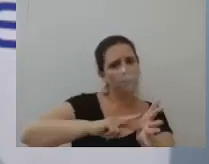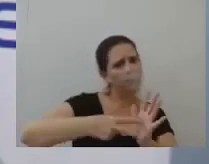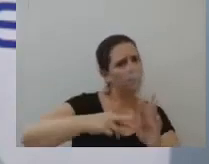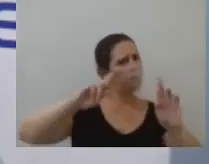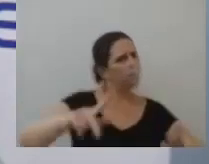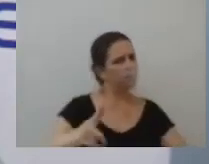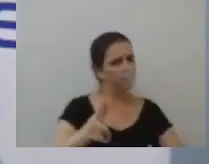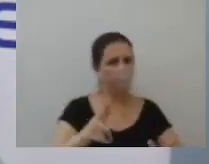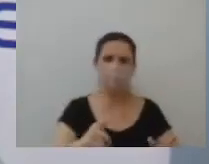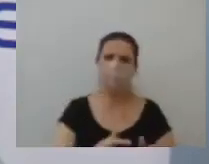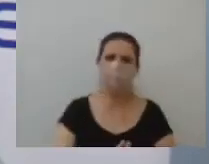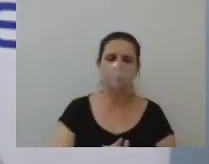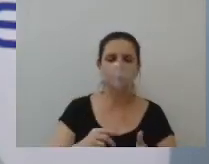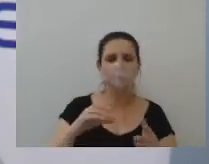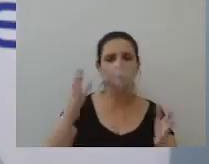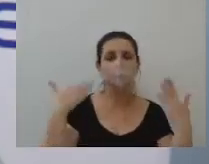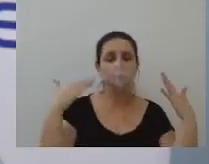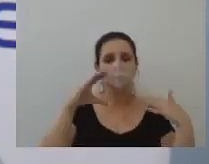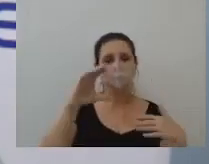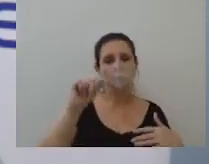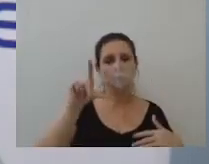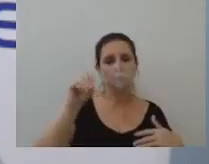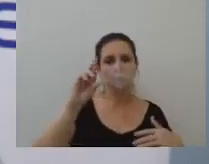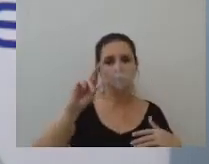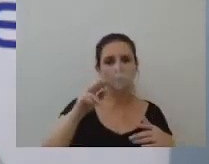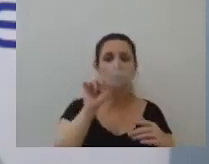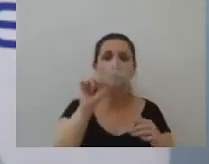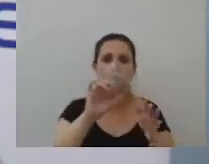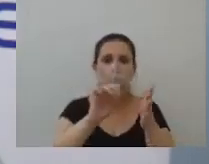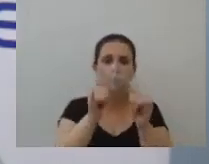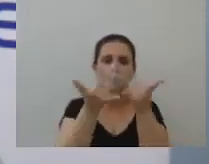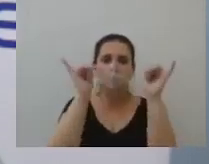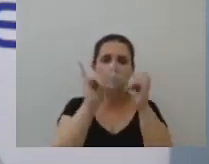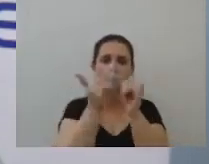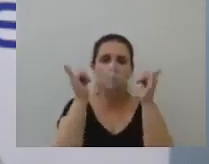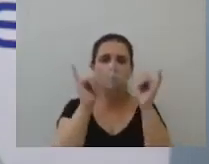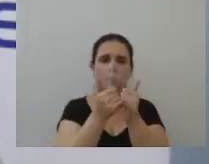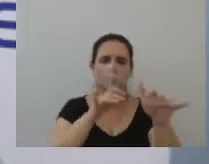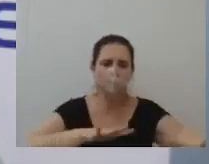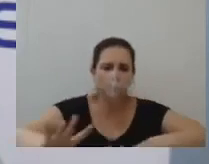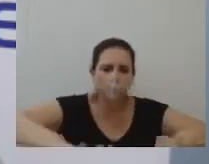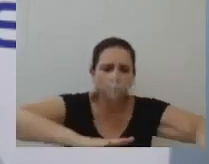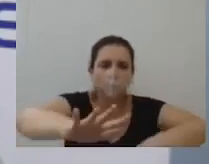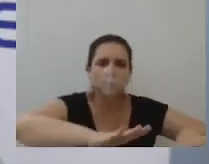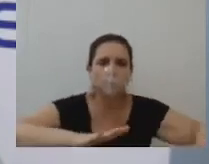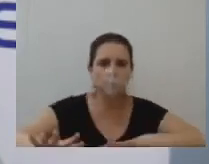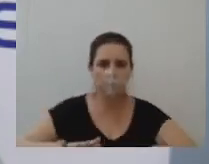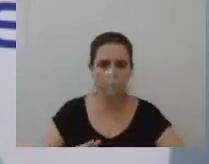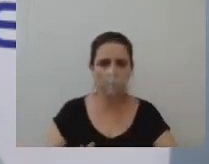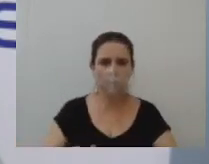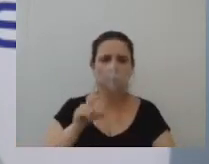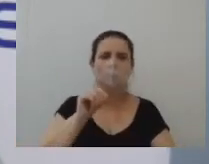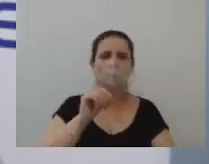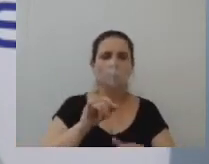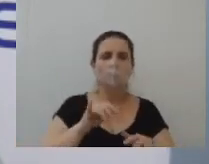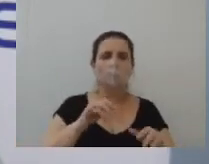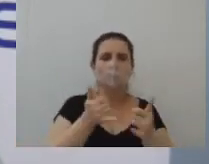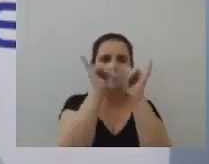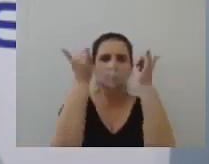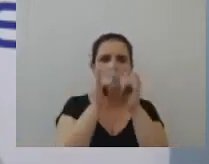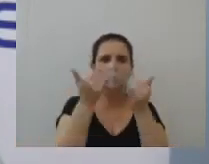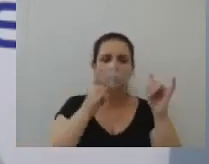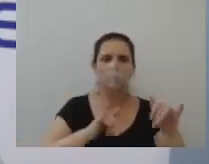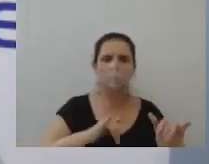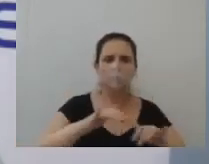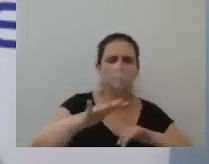sentido. Calor em física é energia se movimentando. É energia em trânsito. Eu